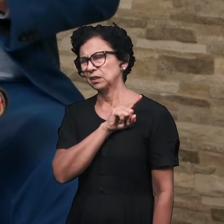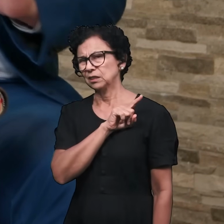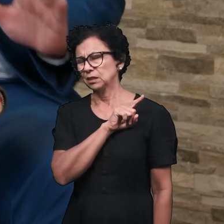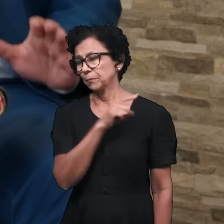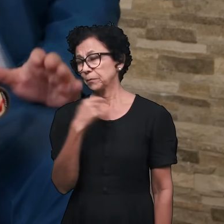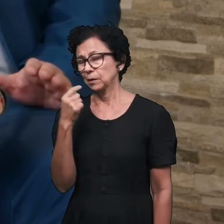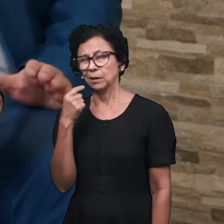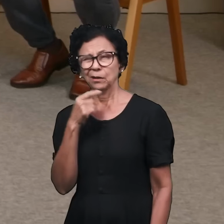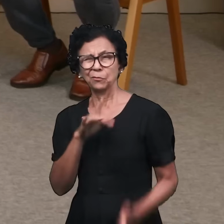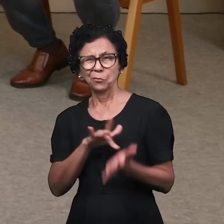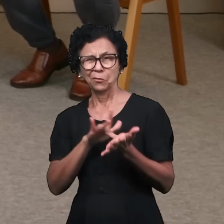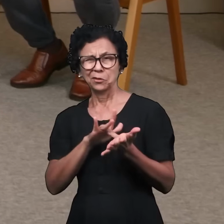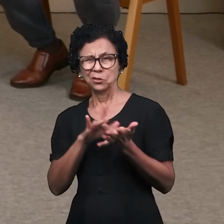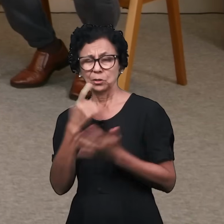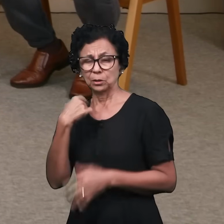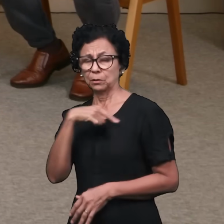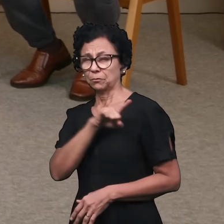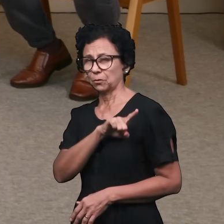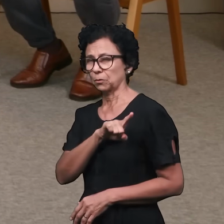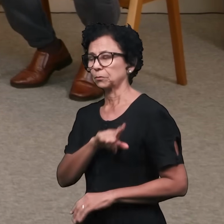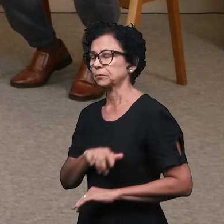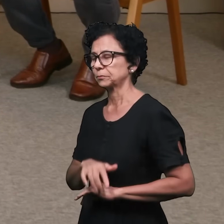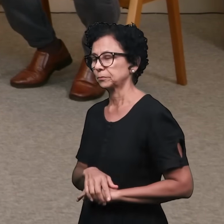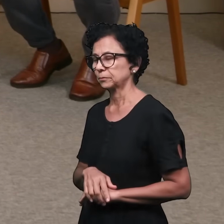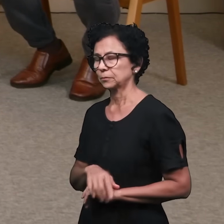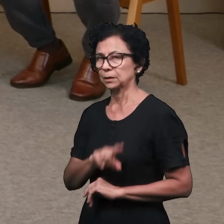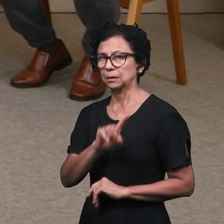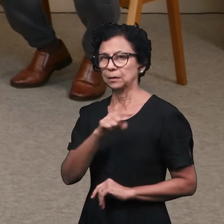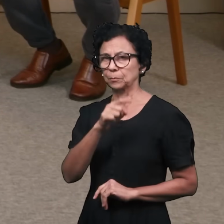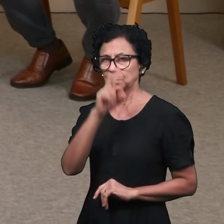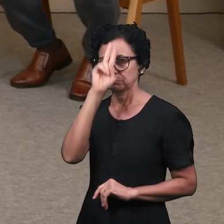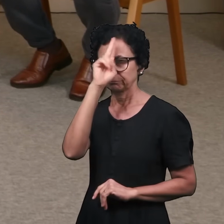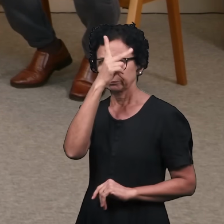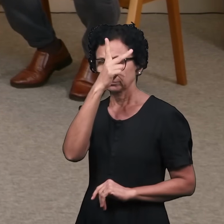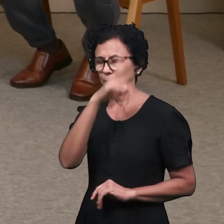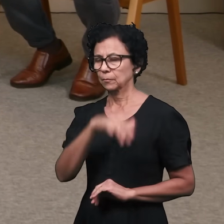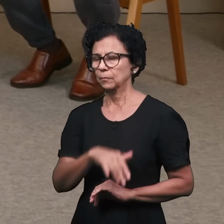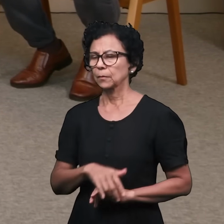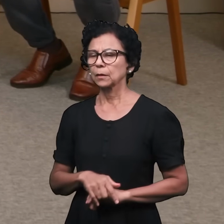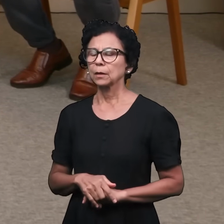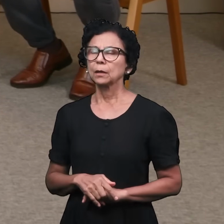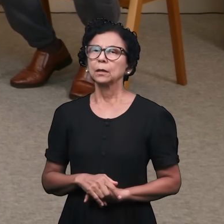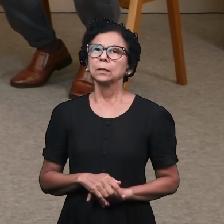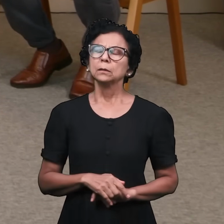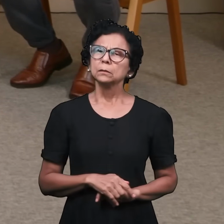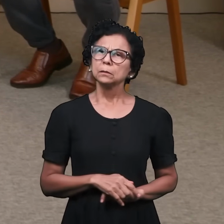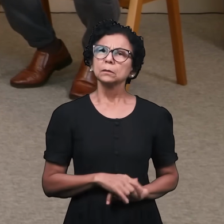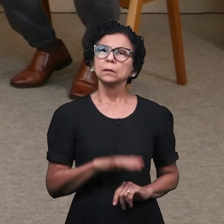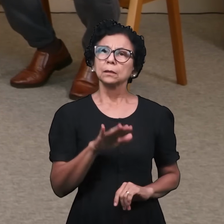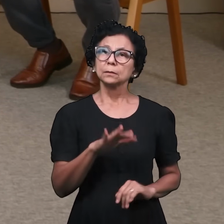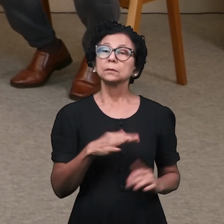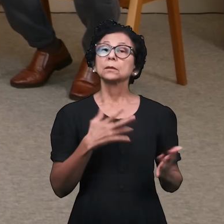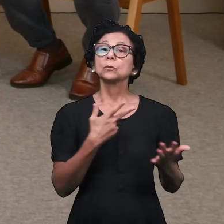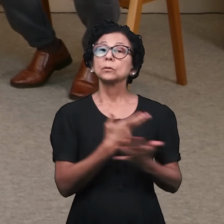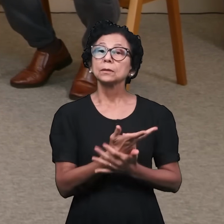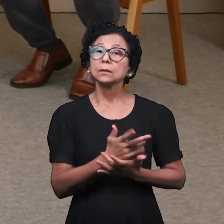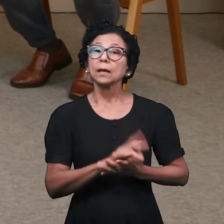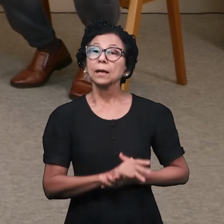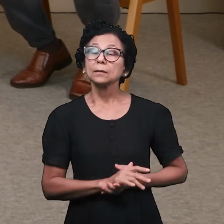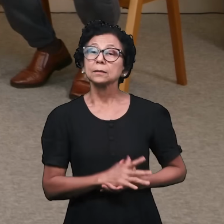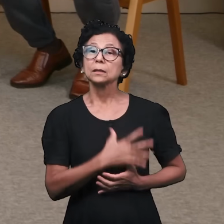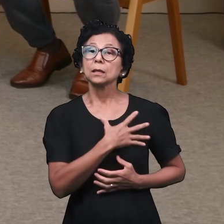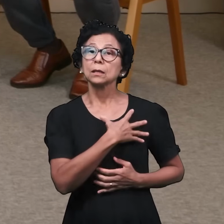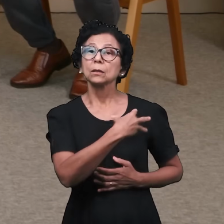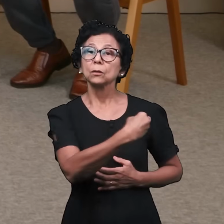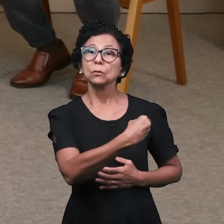depois eu vou fazer outra coisa. Isso. Às vezes você observa tantos filhos, né, que o pai, acontece alguma coisa com o filho longe, o pai